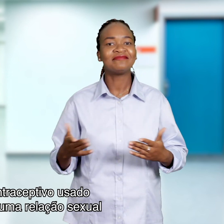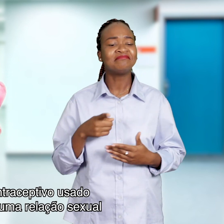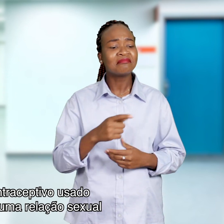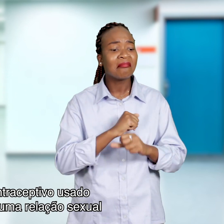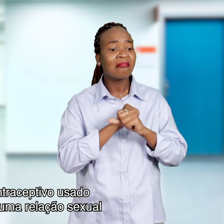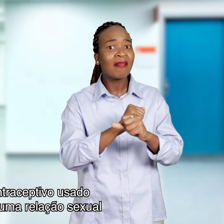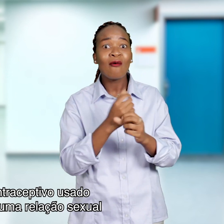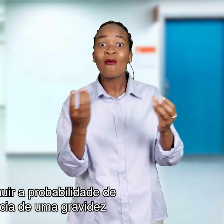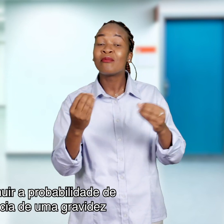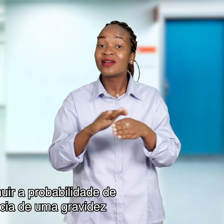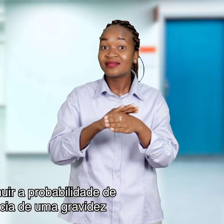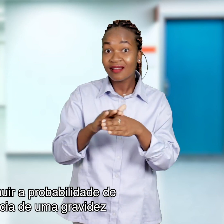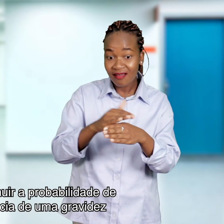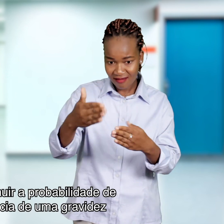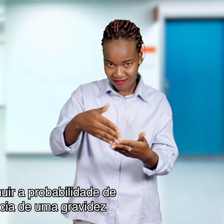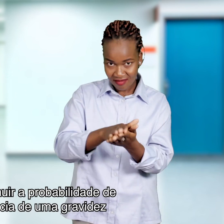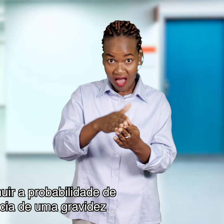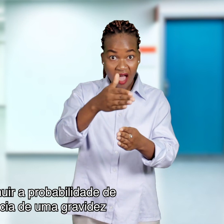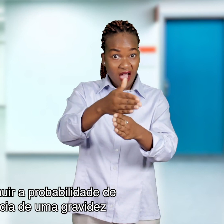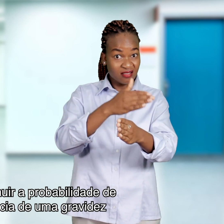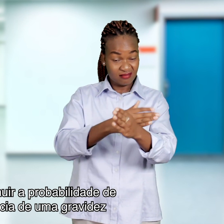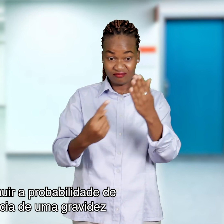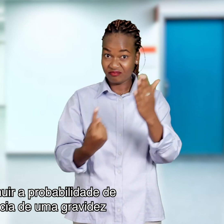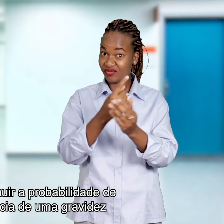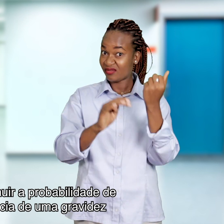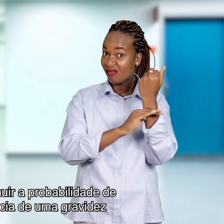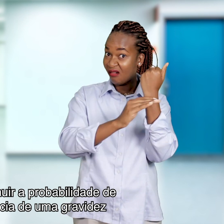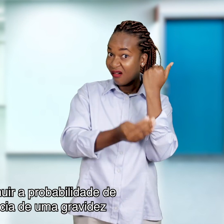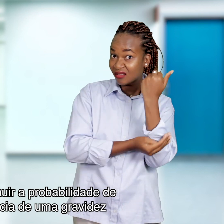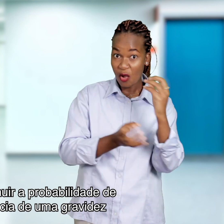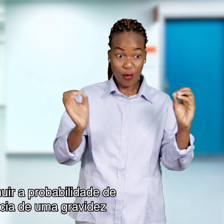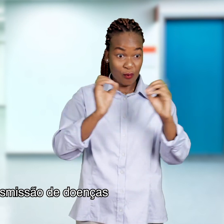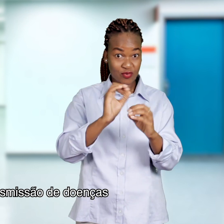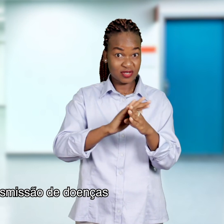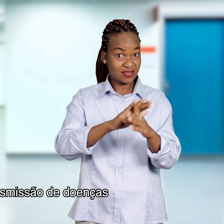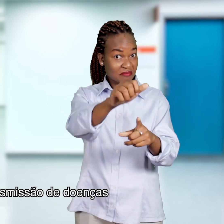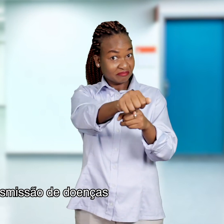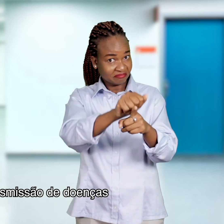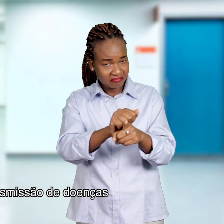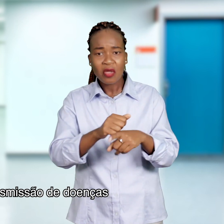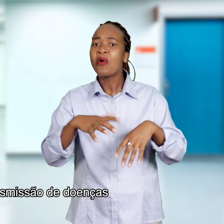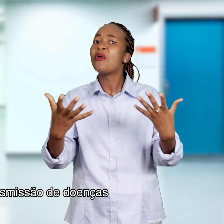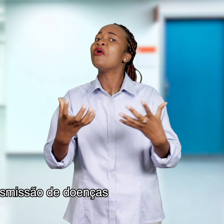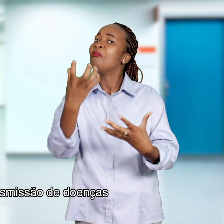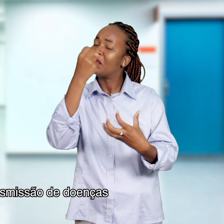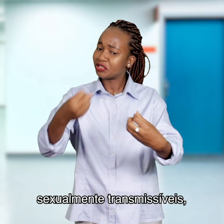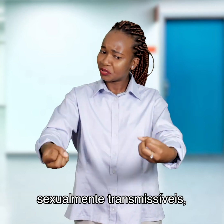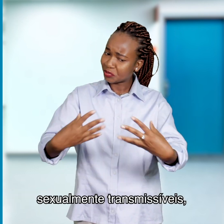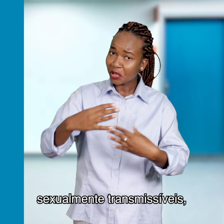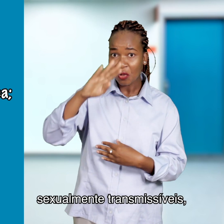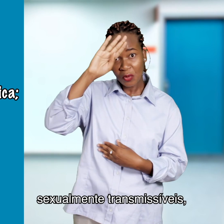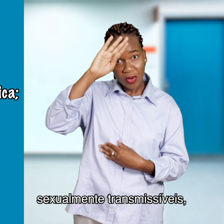uma relação sexual para diminuir a probabilidade de ocorrência de uma gravidez ou de transmissão de doenças